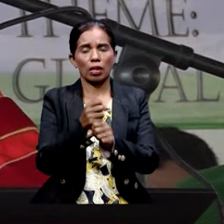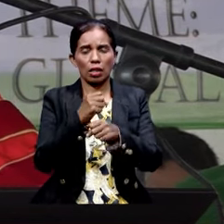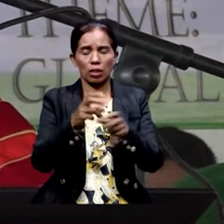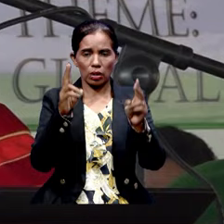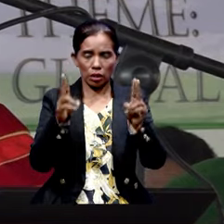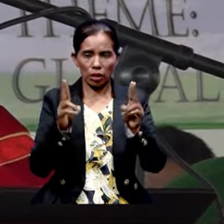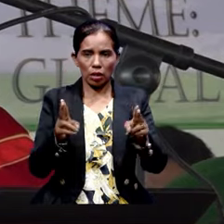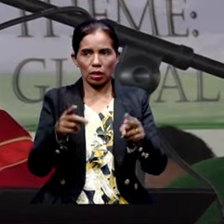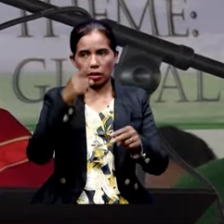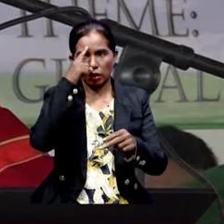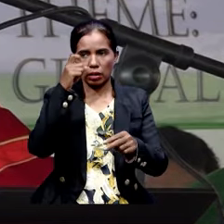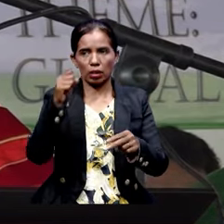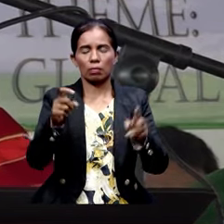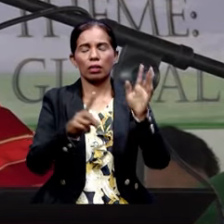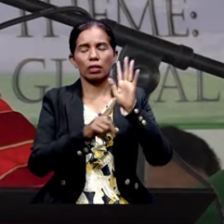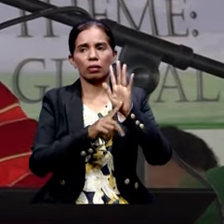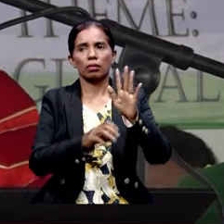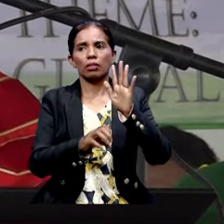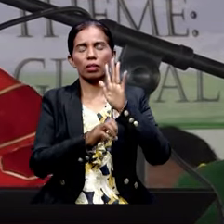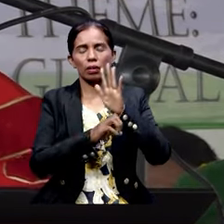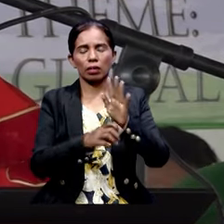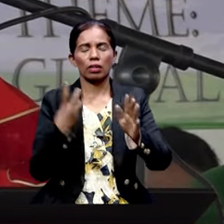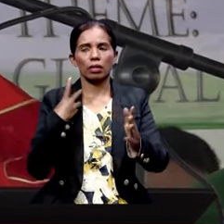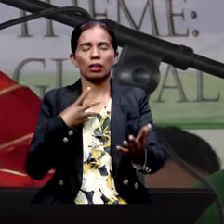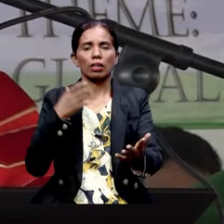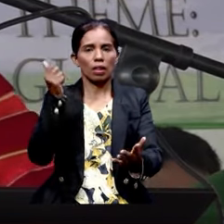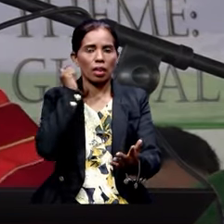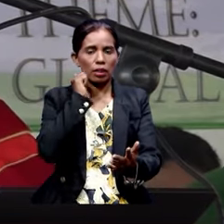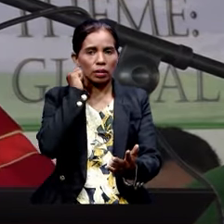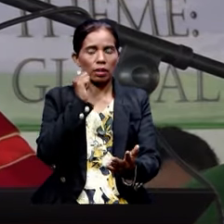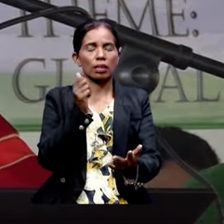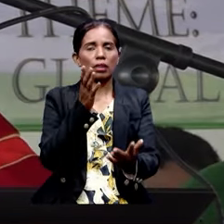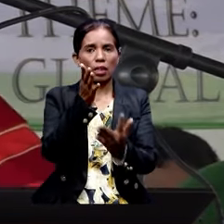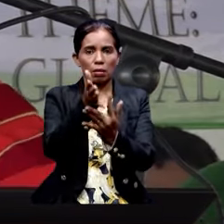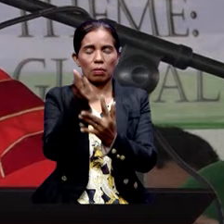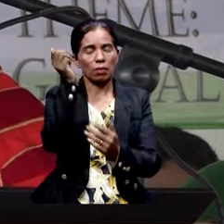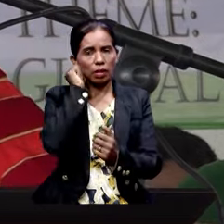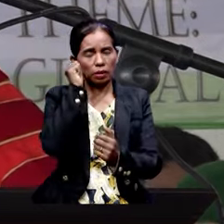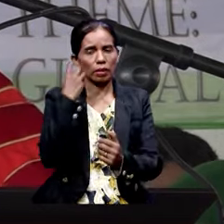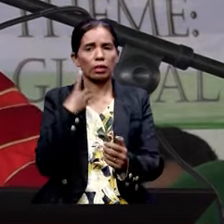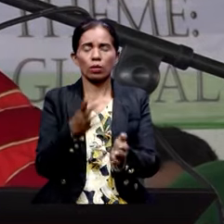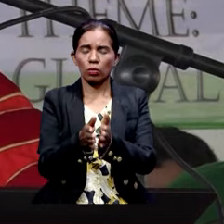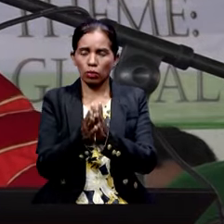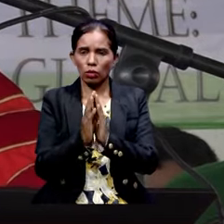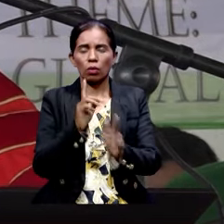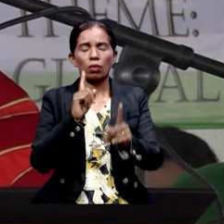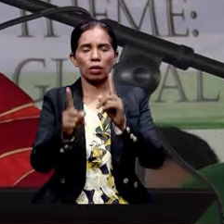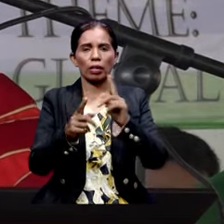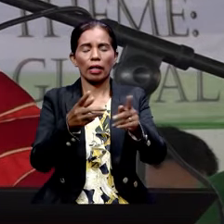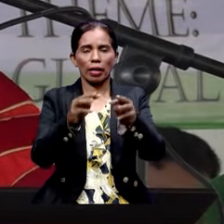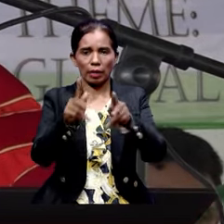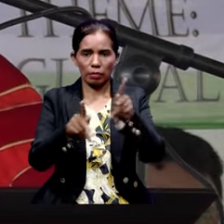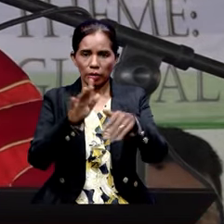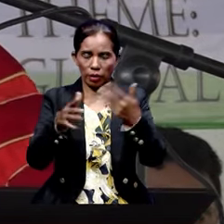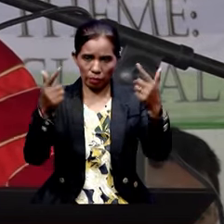Badida, também é exigência e tem adesão à ASEAN. Exigência vai ter colia com o turismo